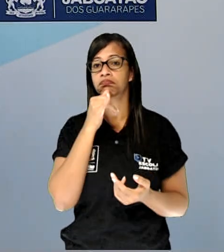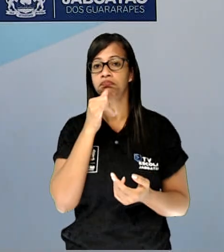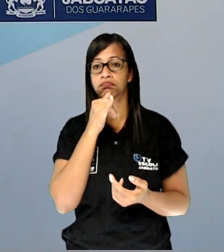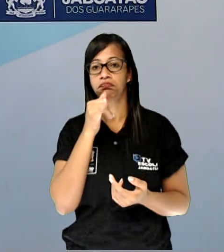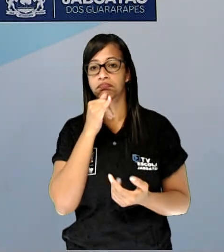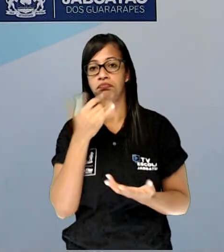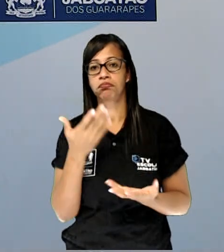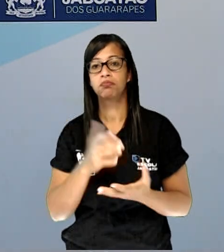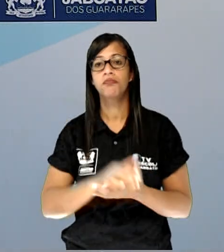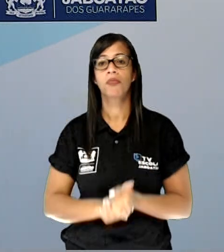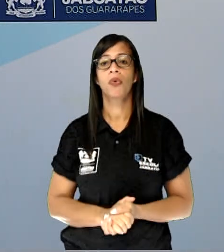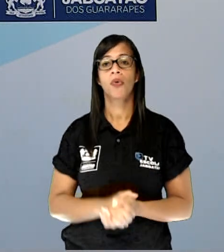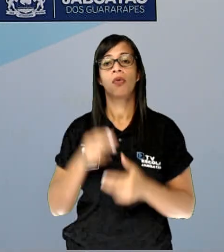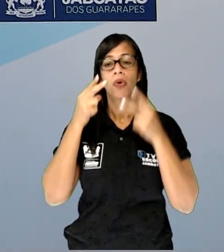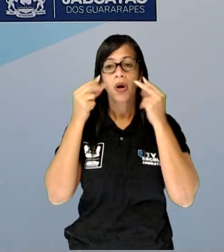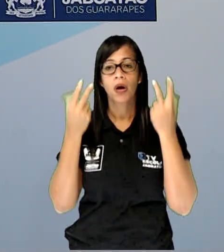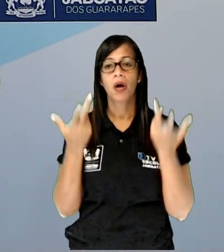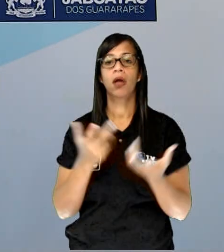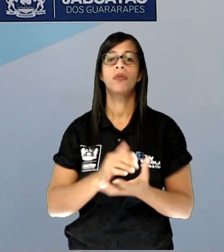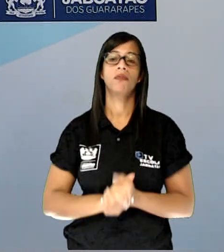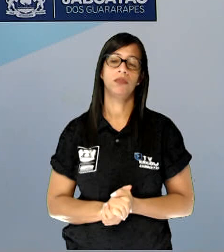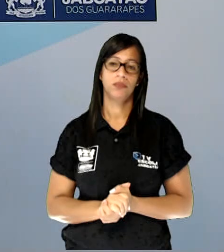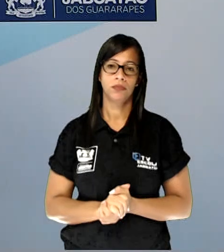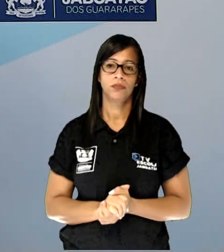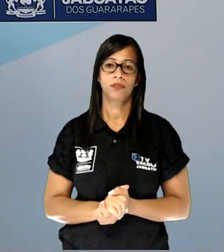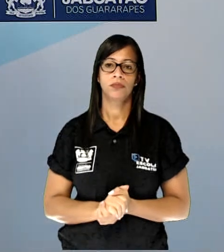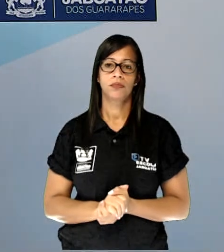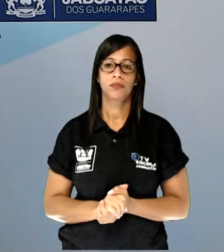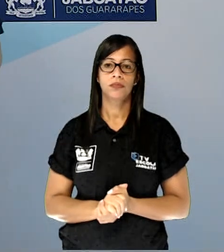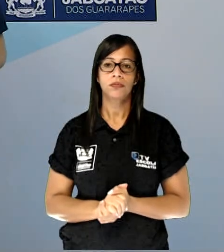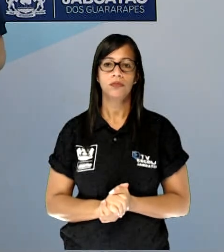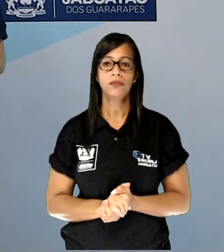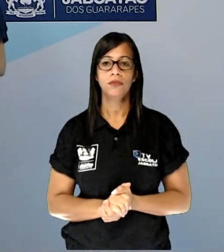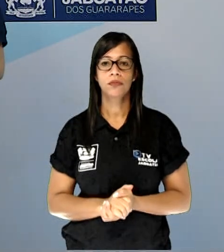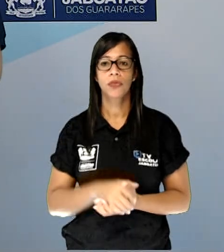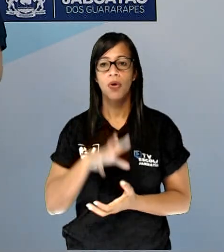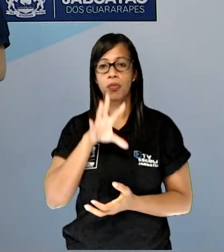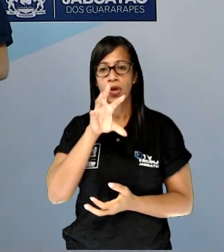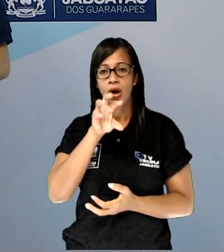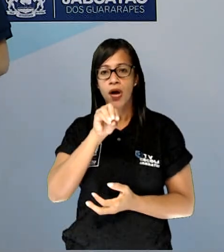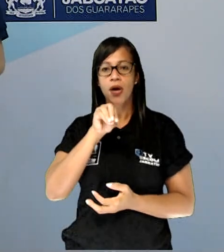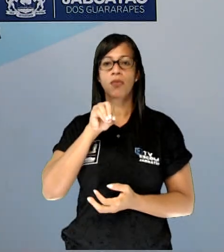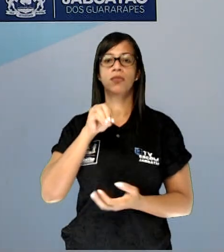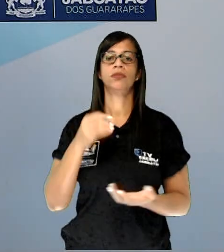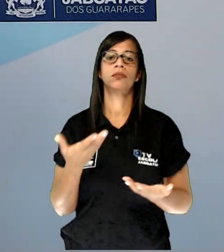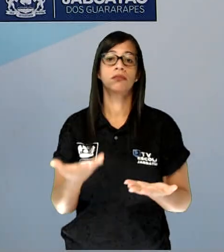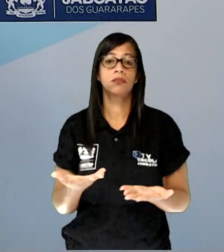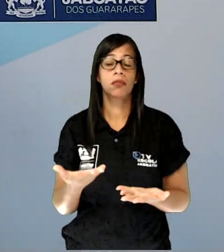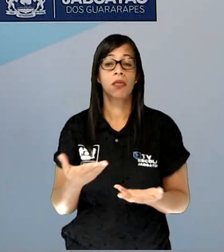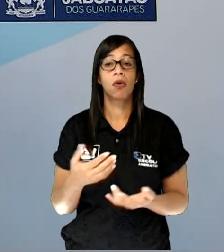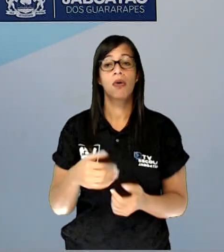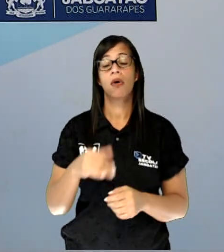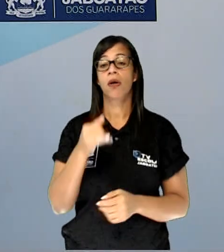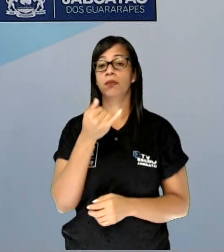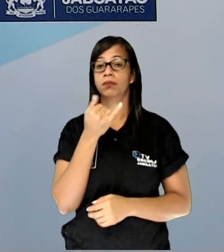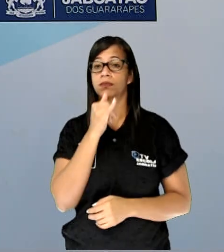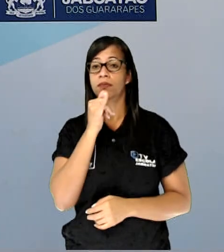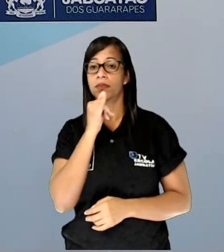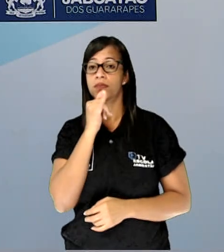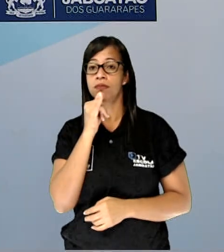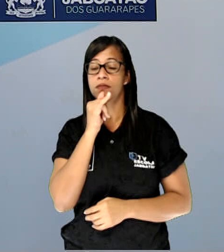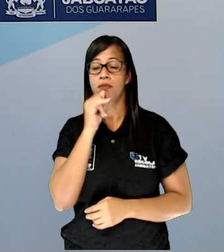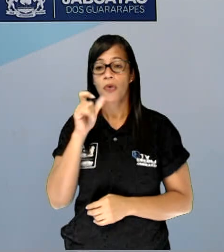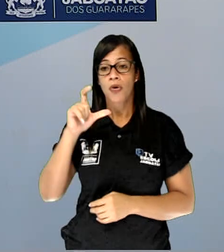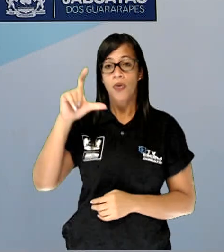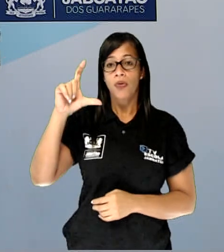que é agudo. Agora, vamos para a altura do som da voz